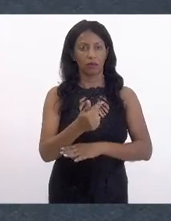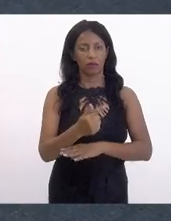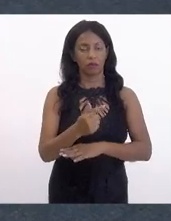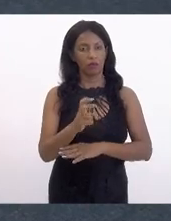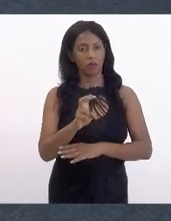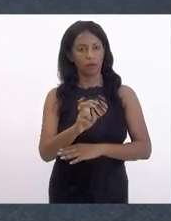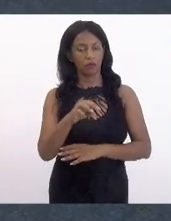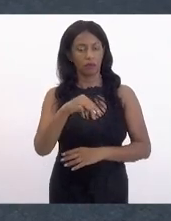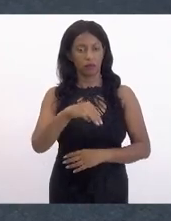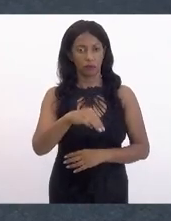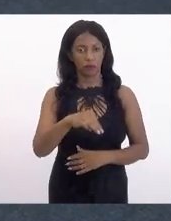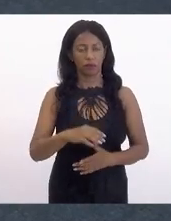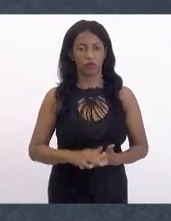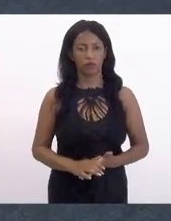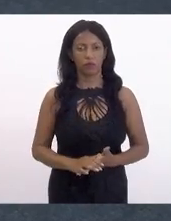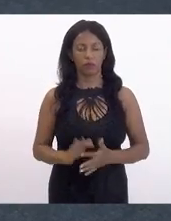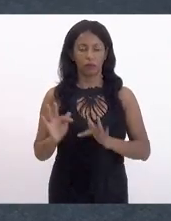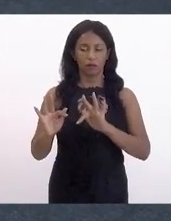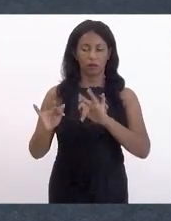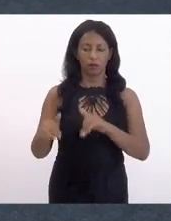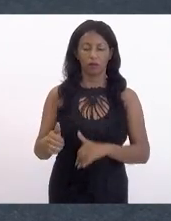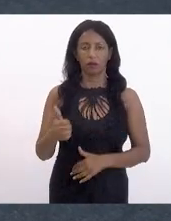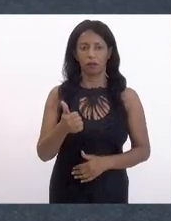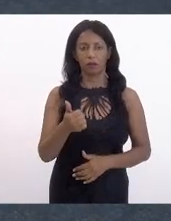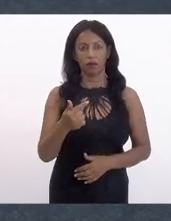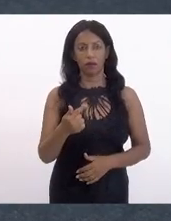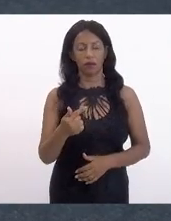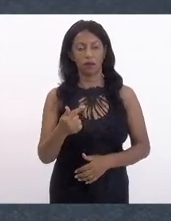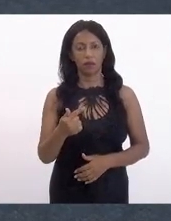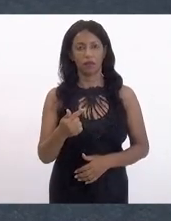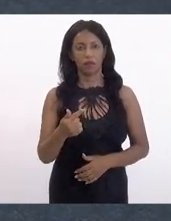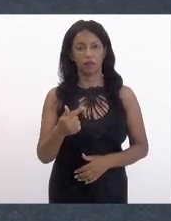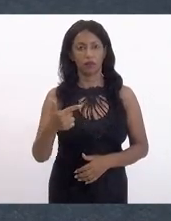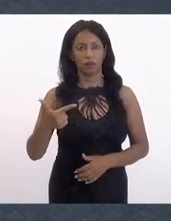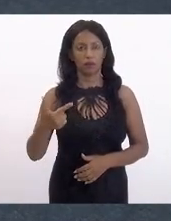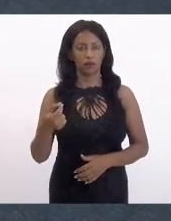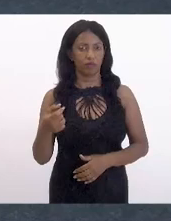17:05 encerrou-se às 17:20